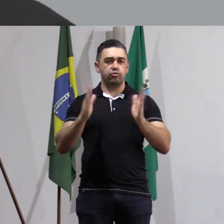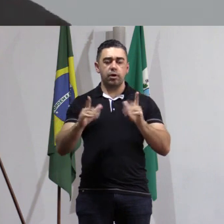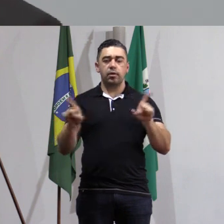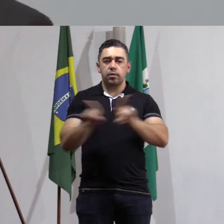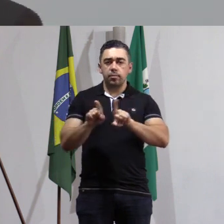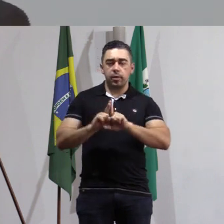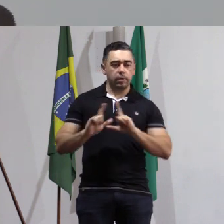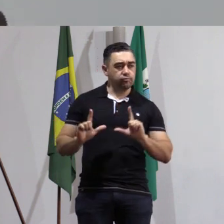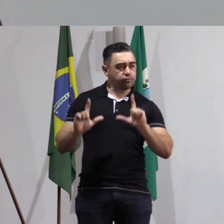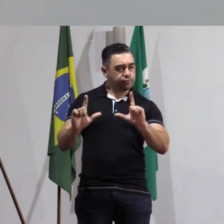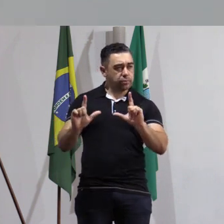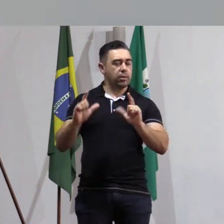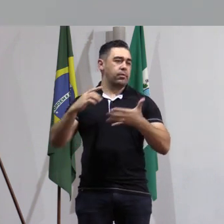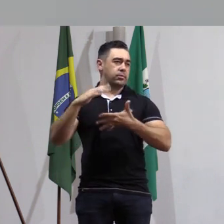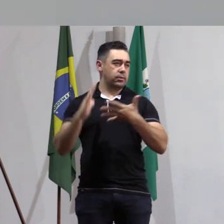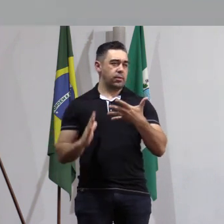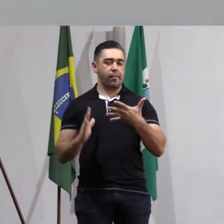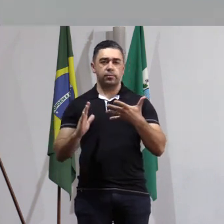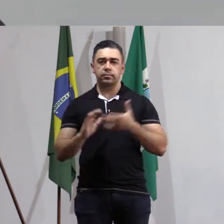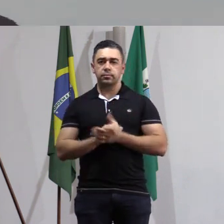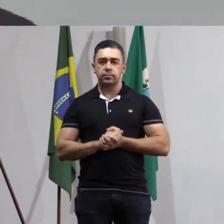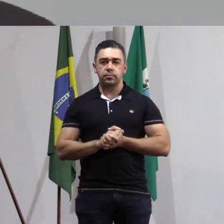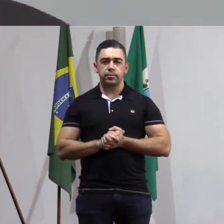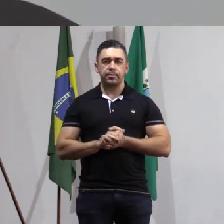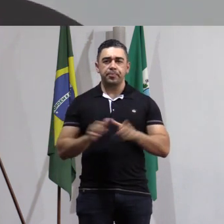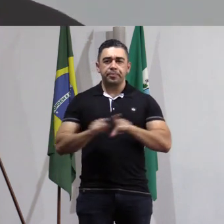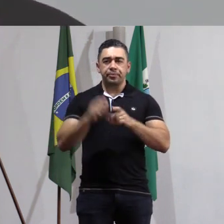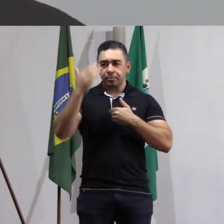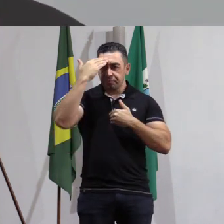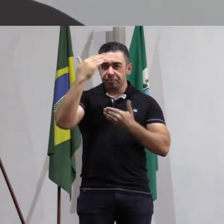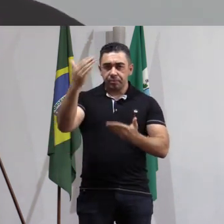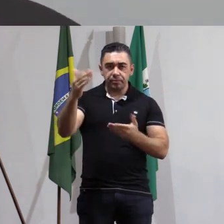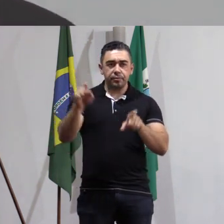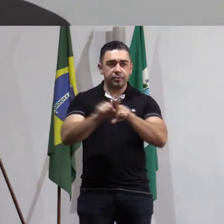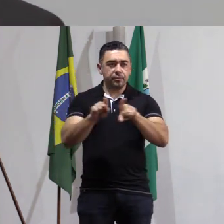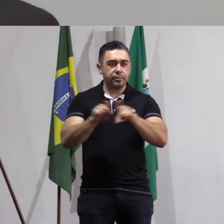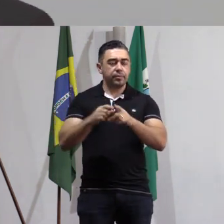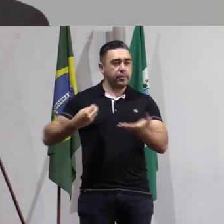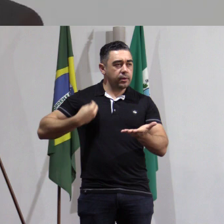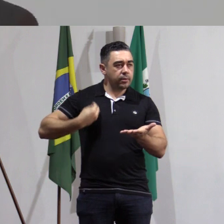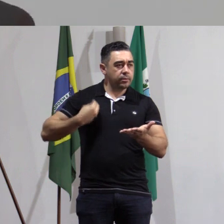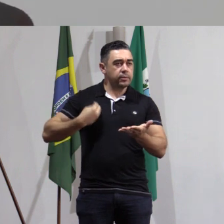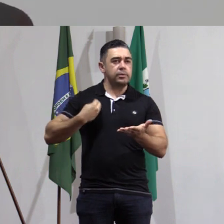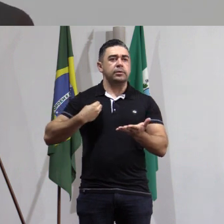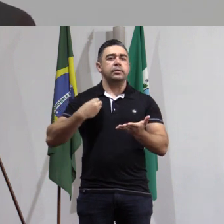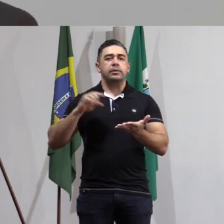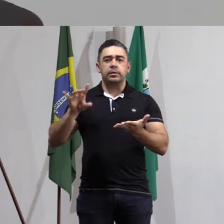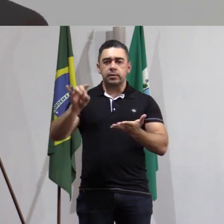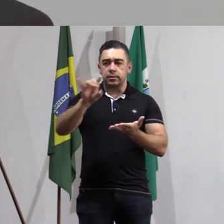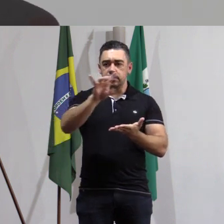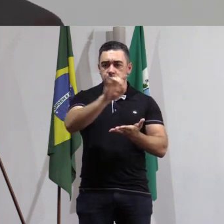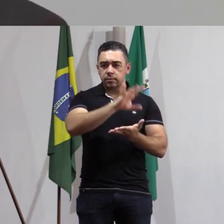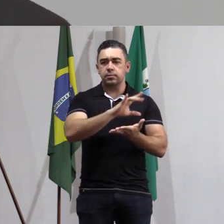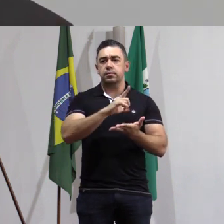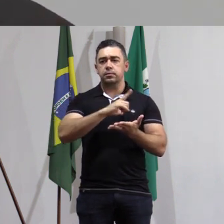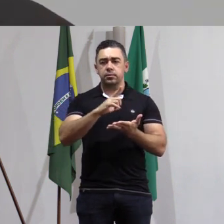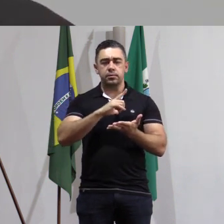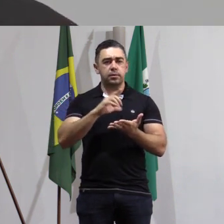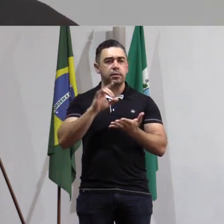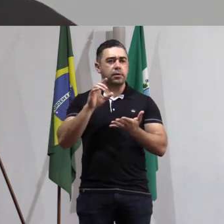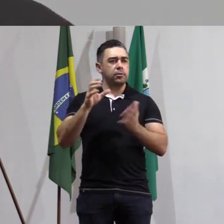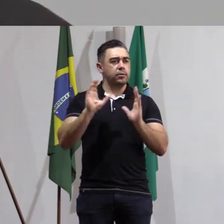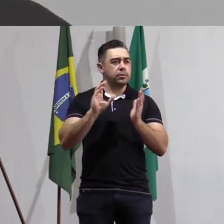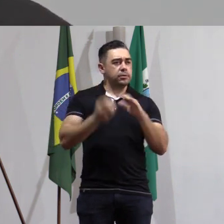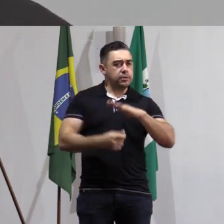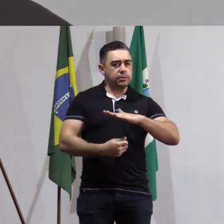janela dos intérpretes de Libras. Quero agradecer a presença das entidades, da PUF-PR, do Sindtest,